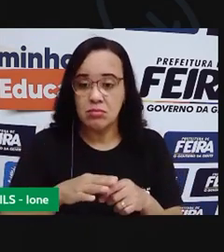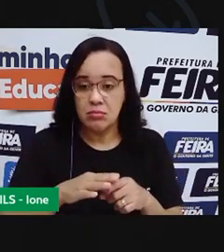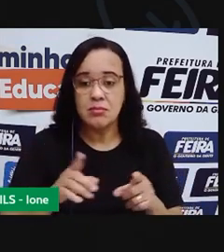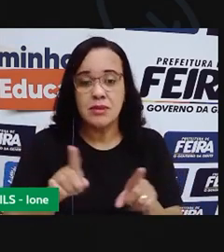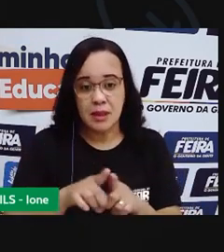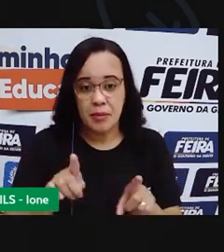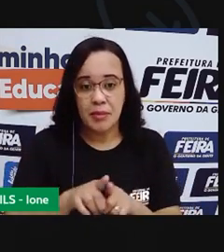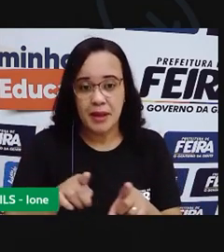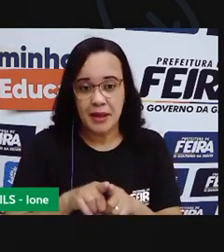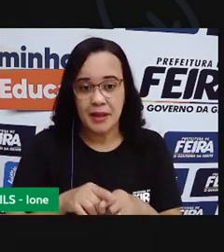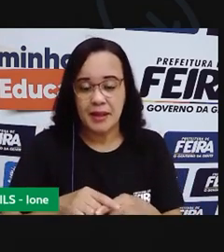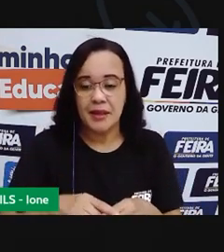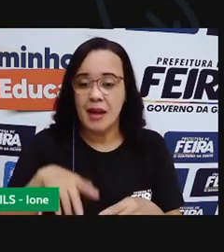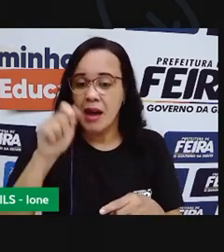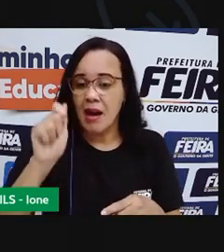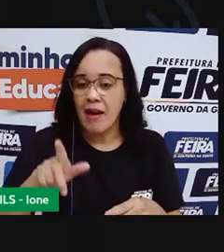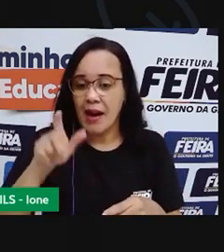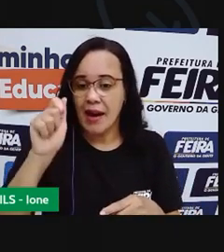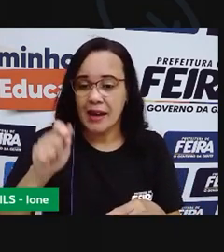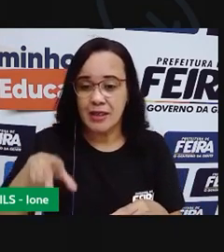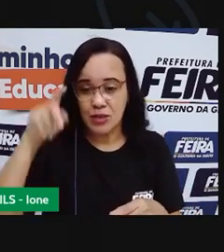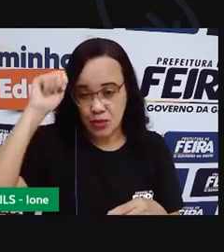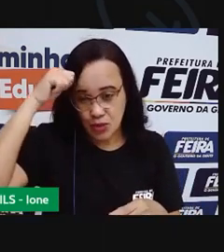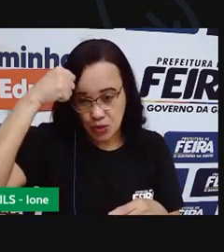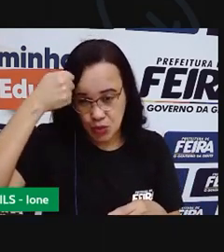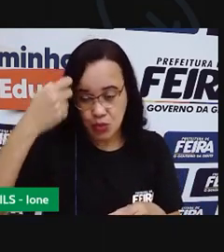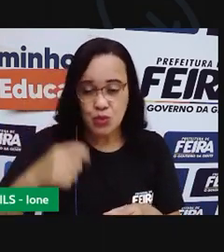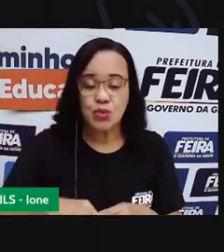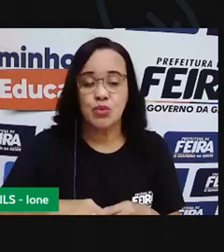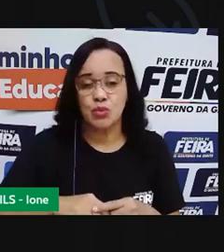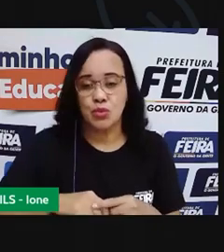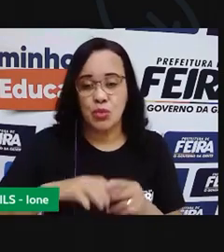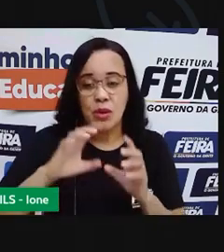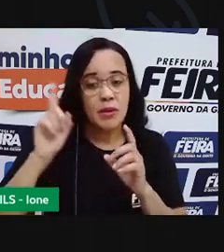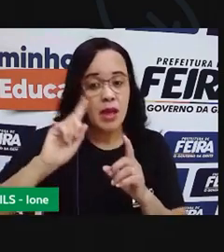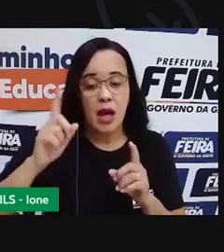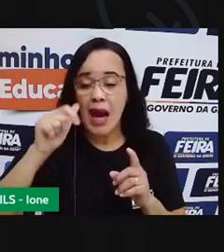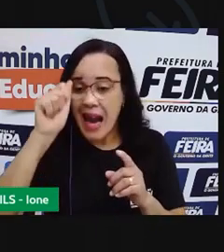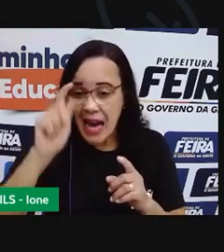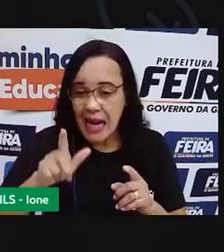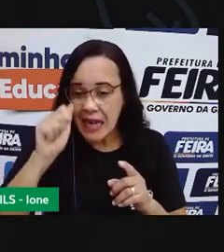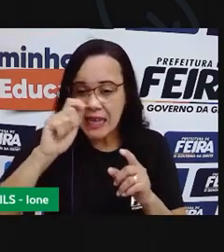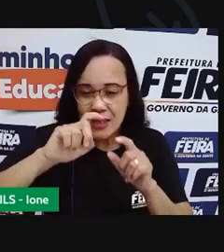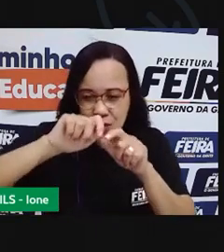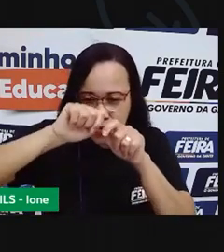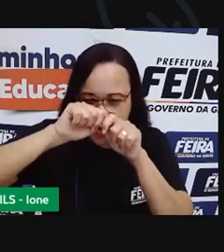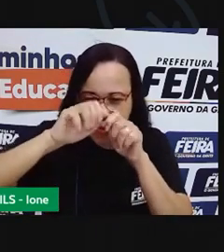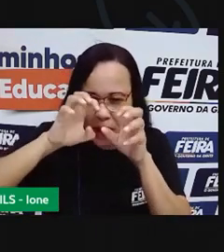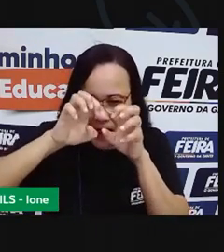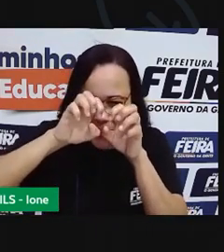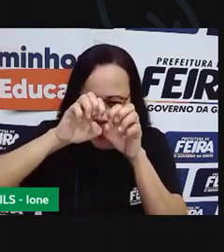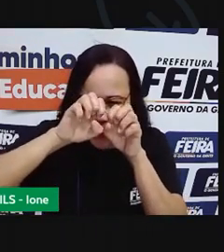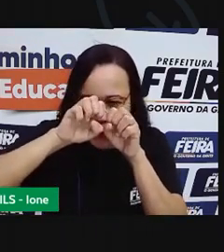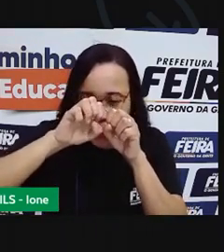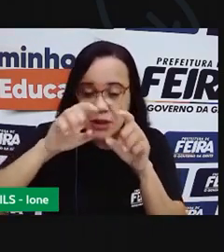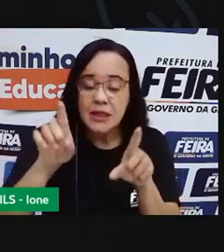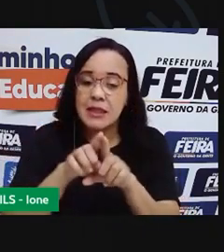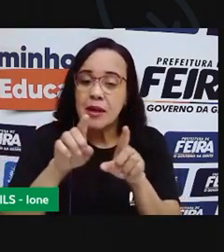um fundo azul escuro, com alguns desenhos laranja,